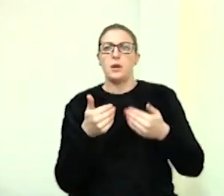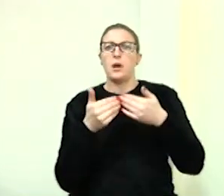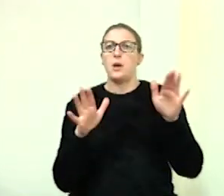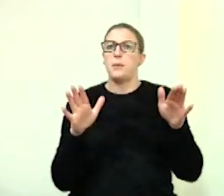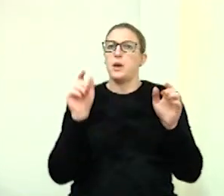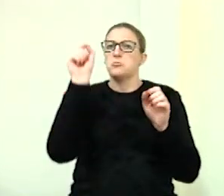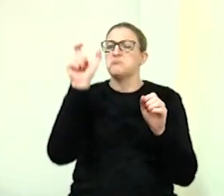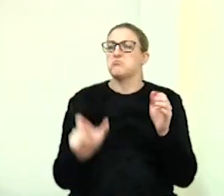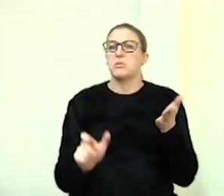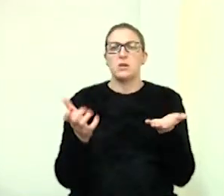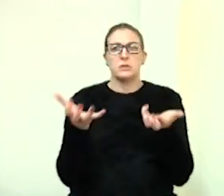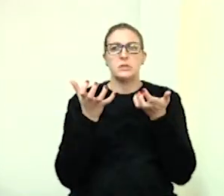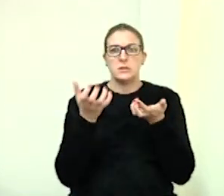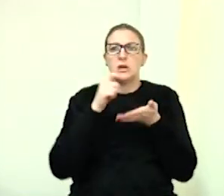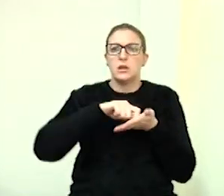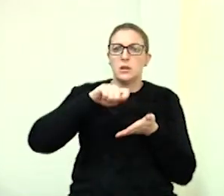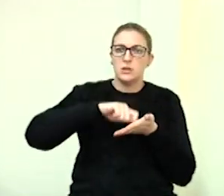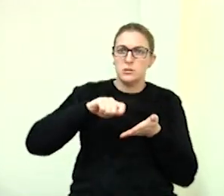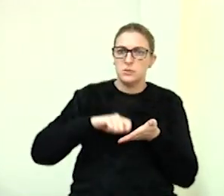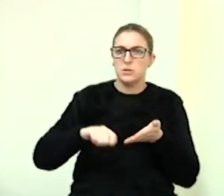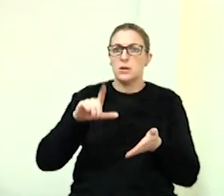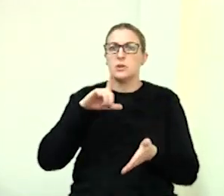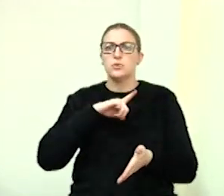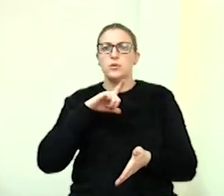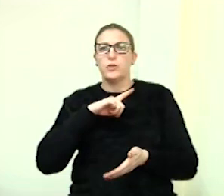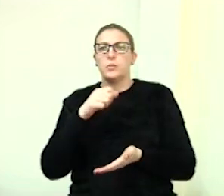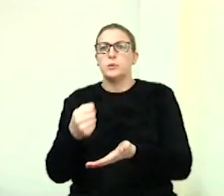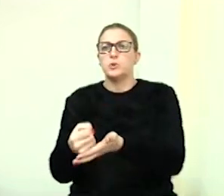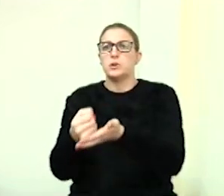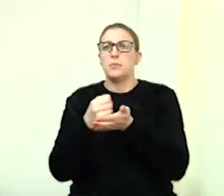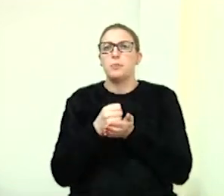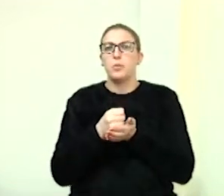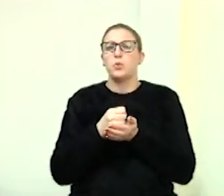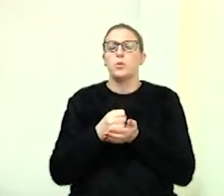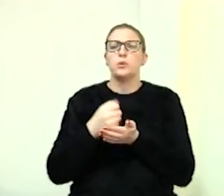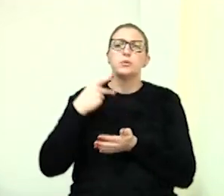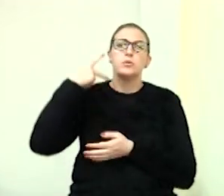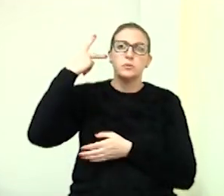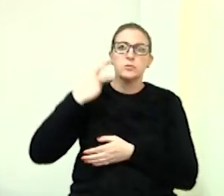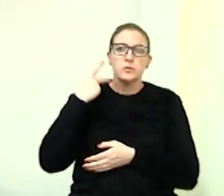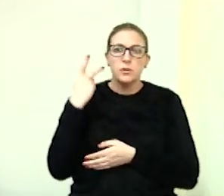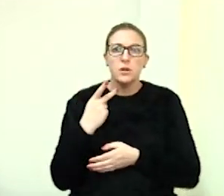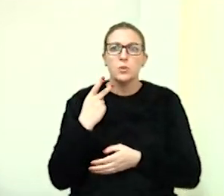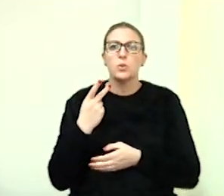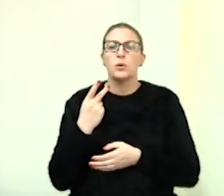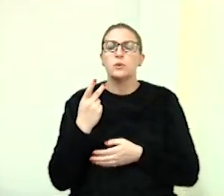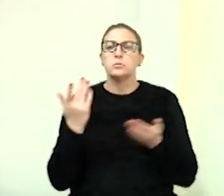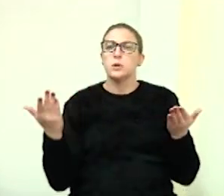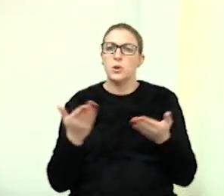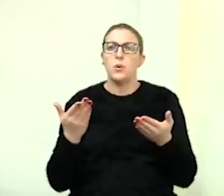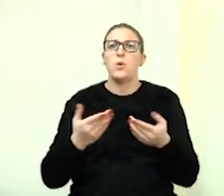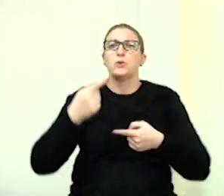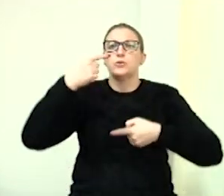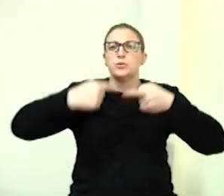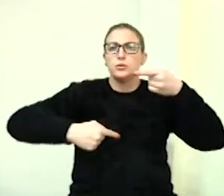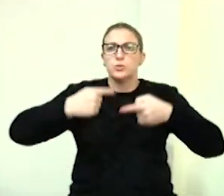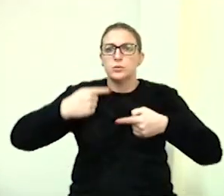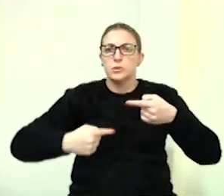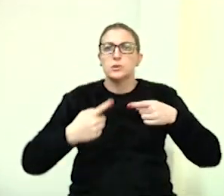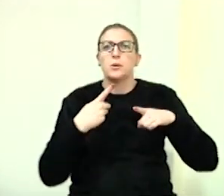e tivemos o apoio dos vereadores do Grupo dos Nobres, digamos assim, para que passasse no dia de hoje. Porque na quarta-feira,